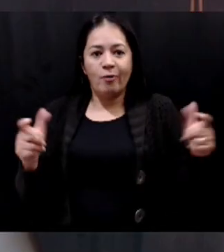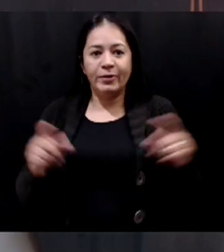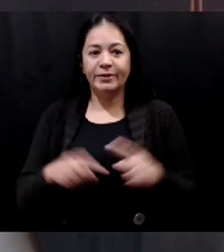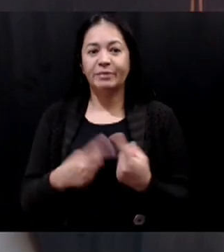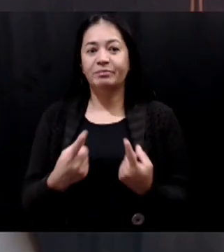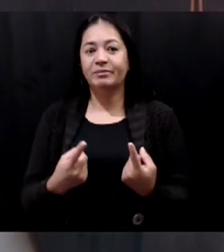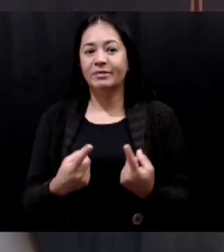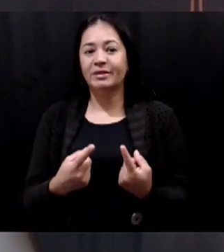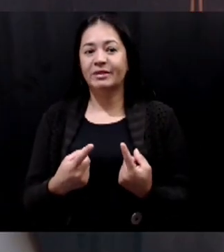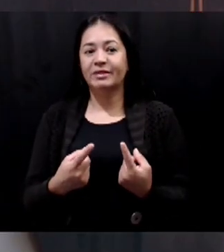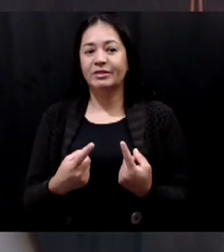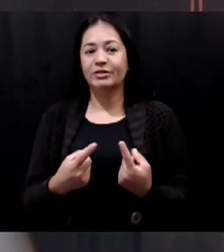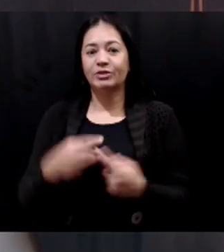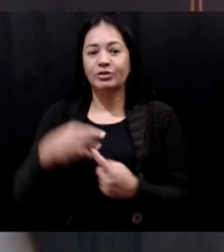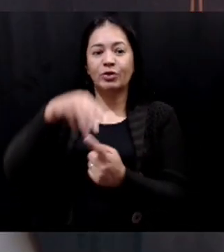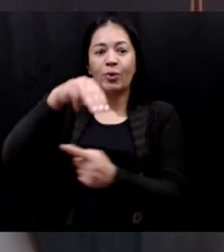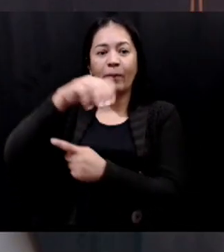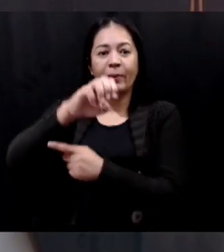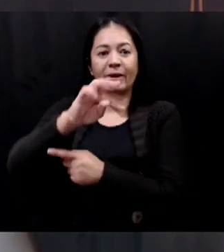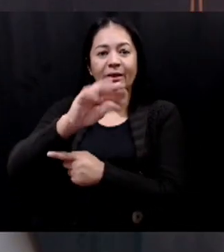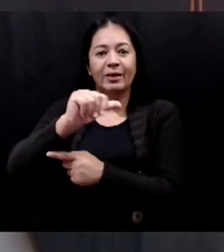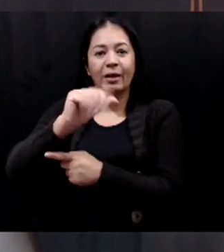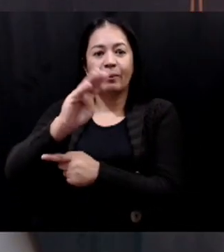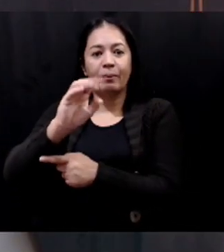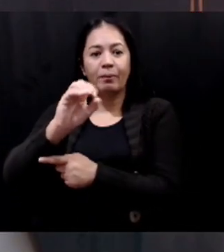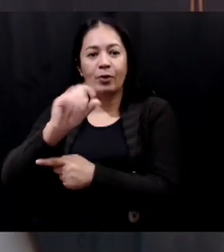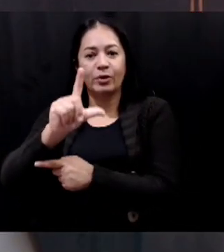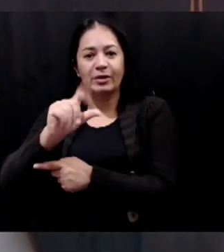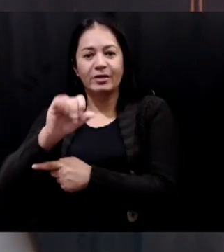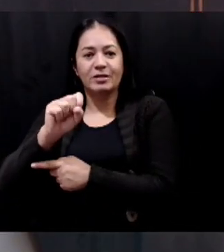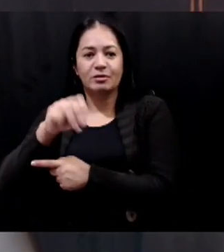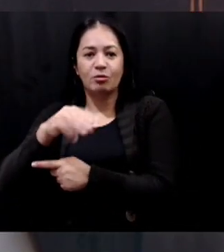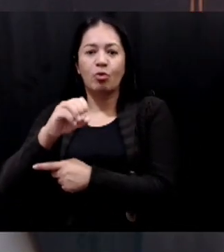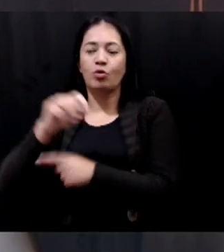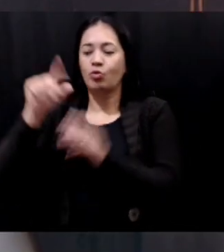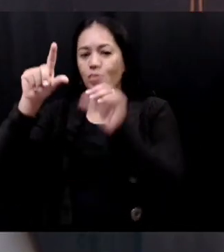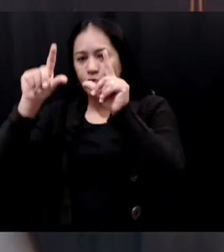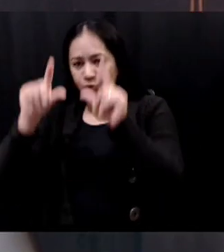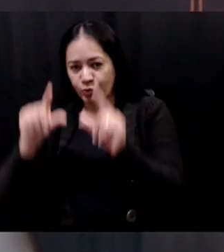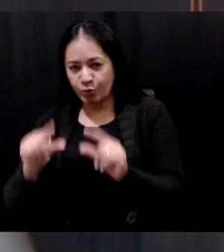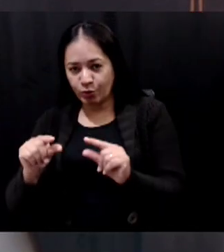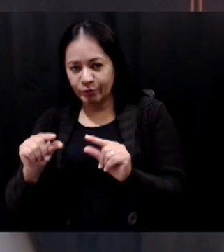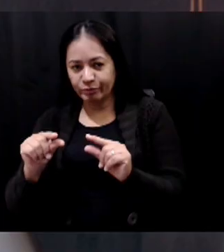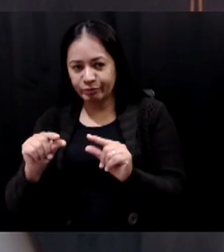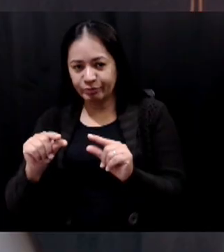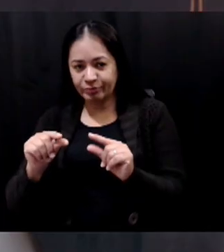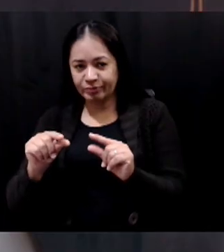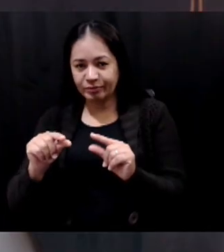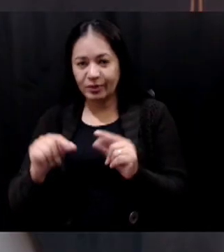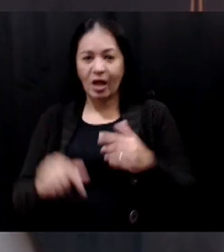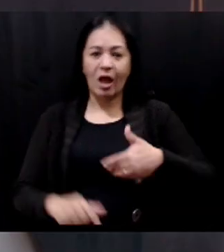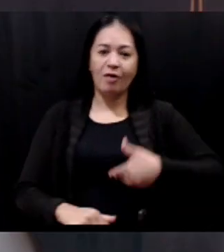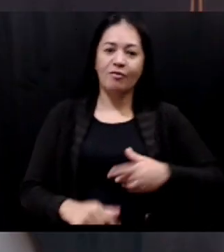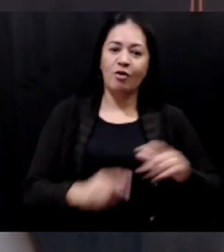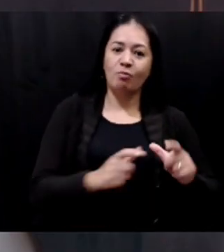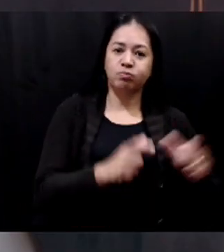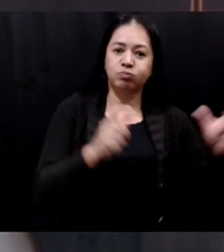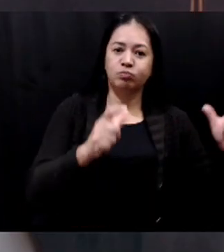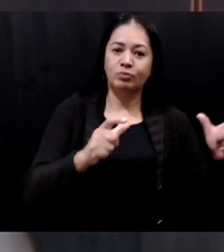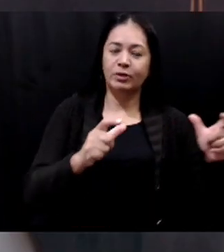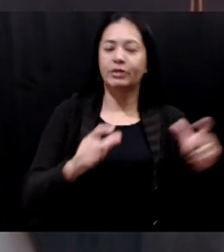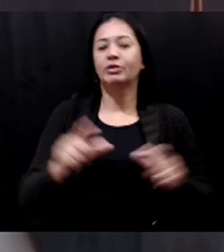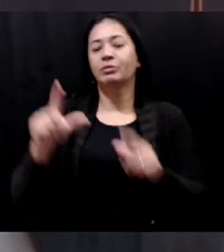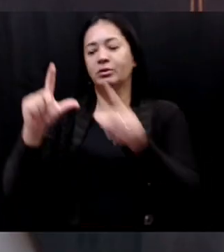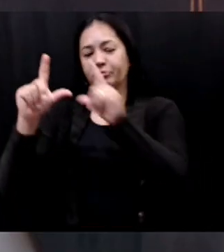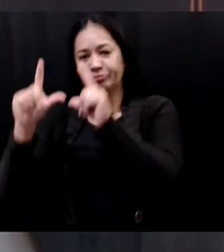30 calorias. Então, a gente emagrece, mas a fome aumenta e a taxa metabólica basal, que é o nosso metabolismo, diminui. A gente também